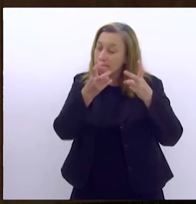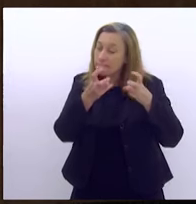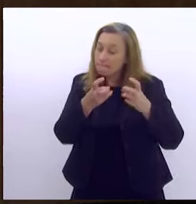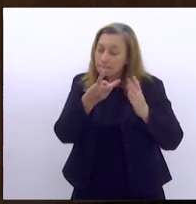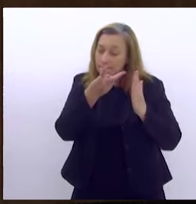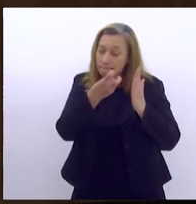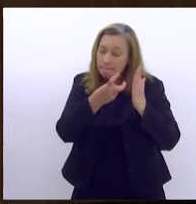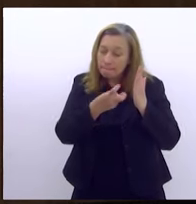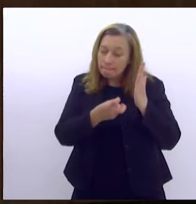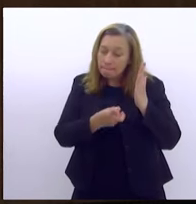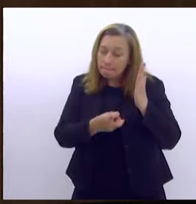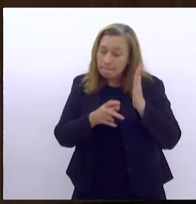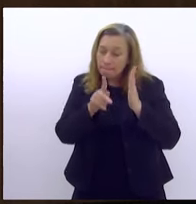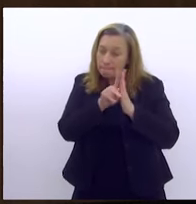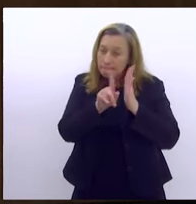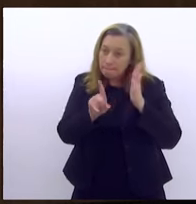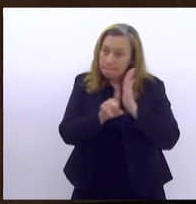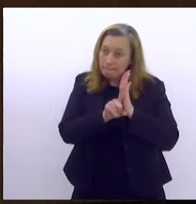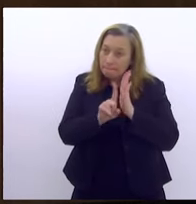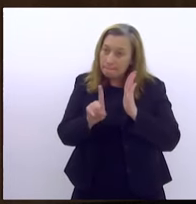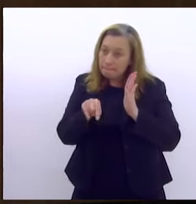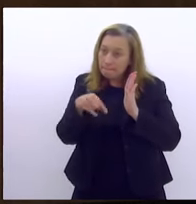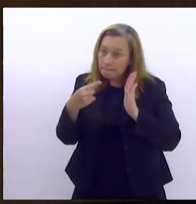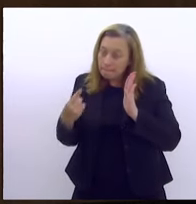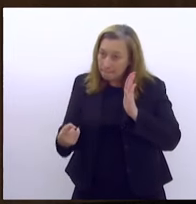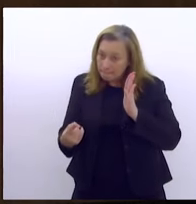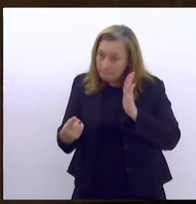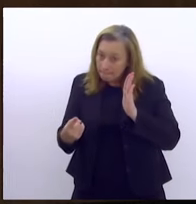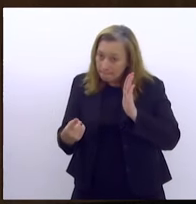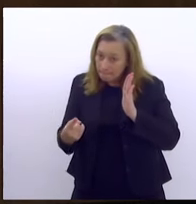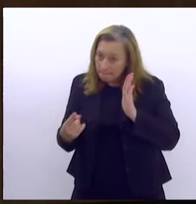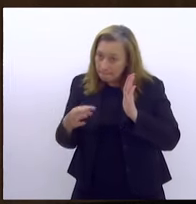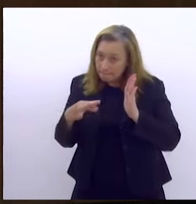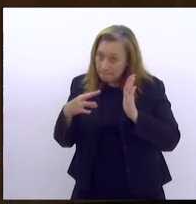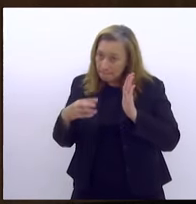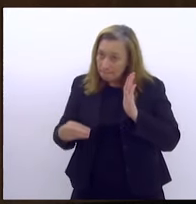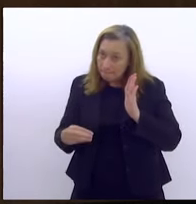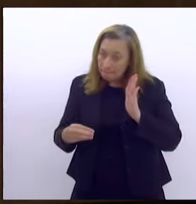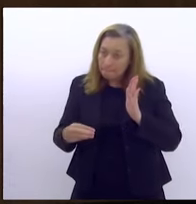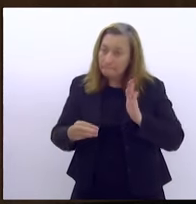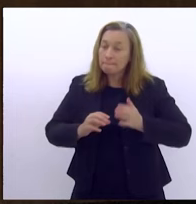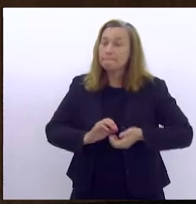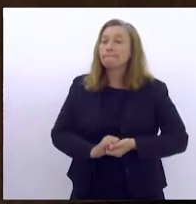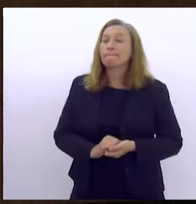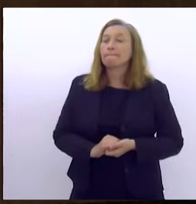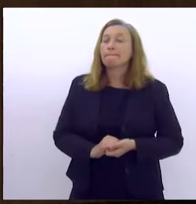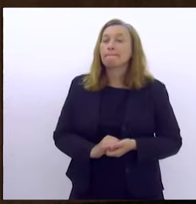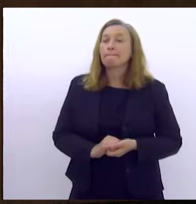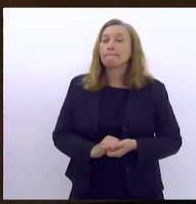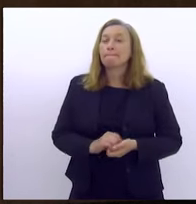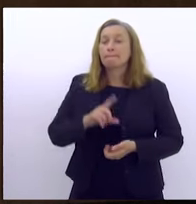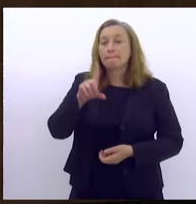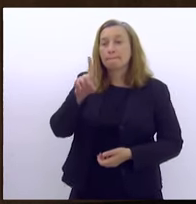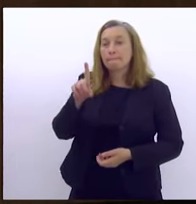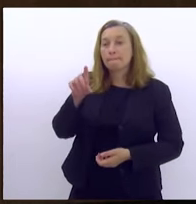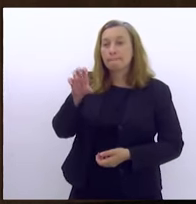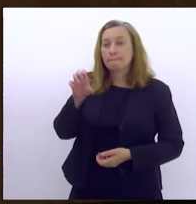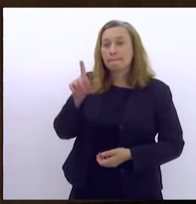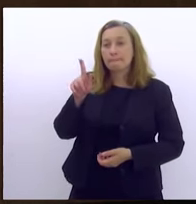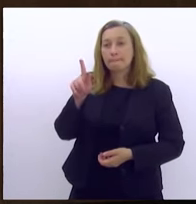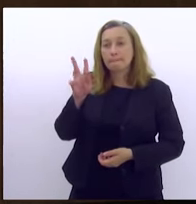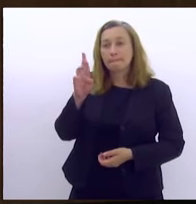o projeto de lei, depois de delito de intolerância, DECRADES,